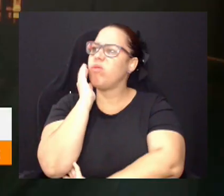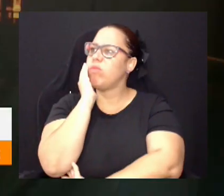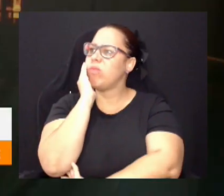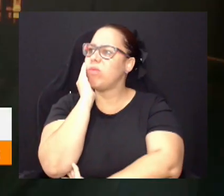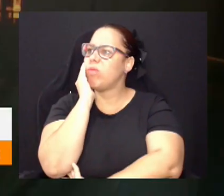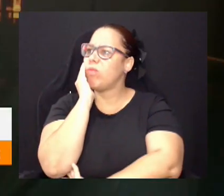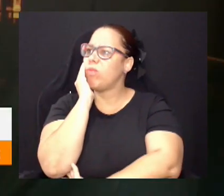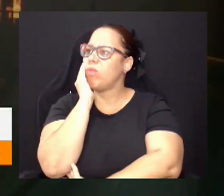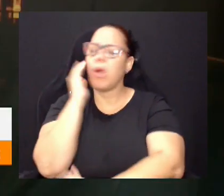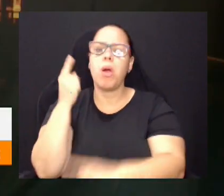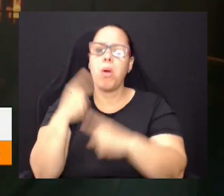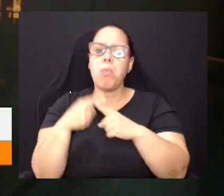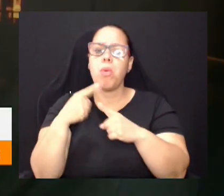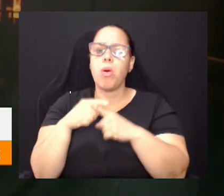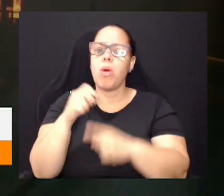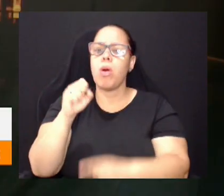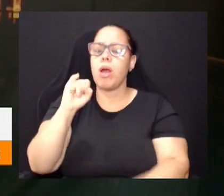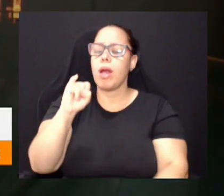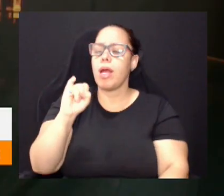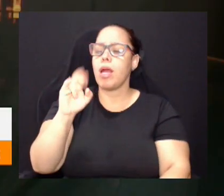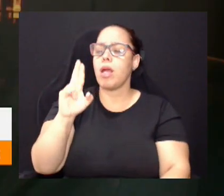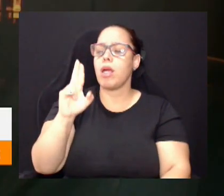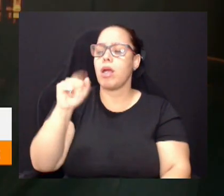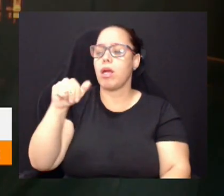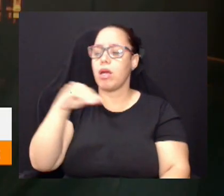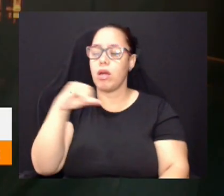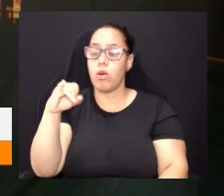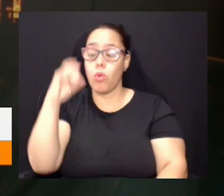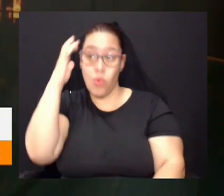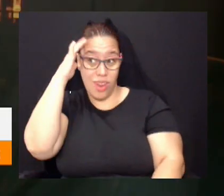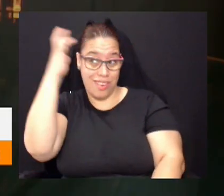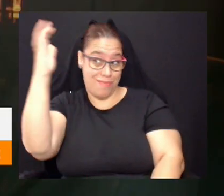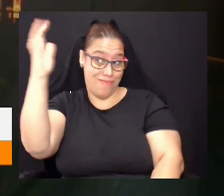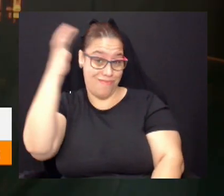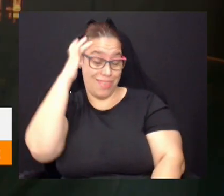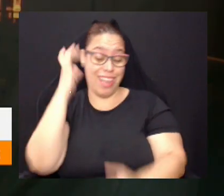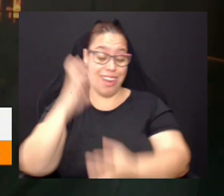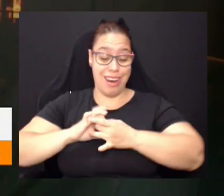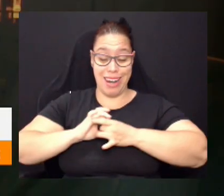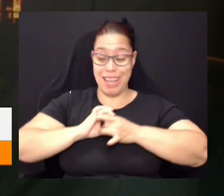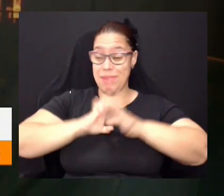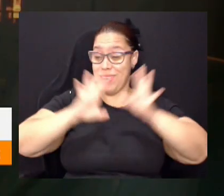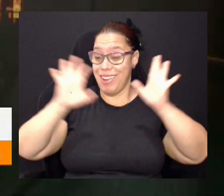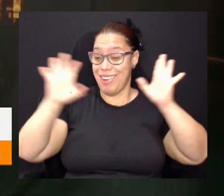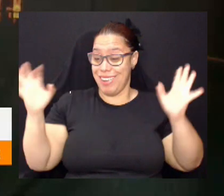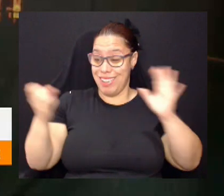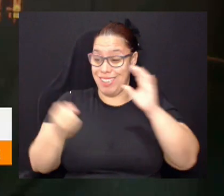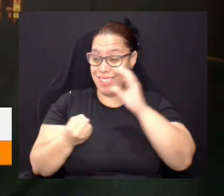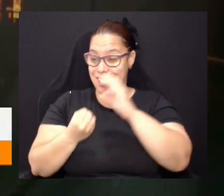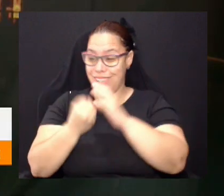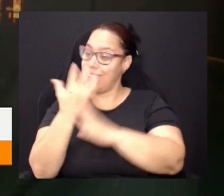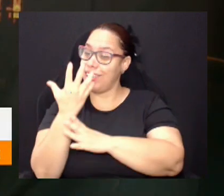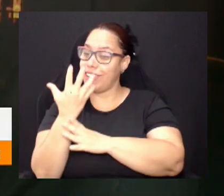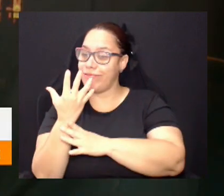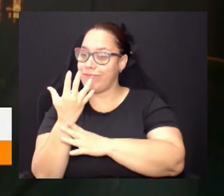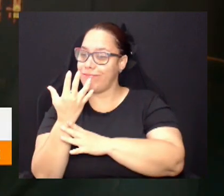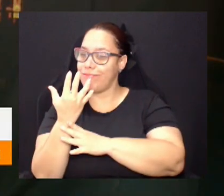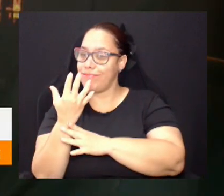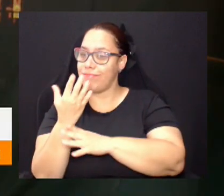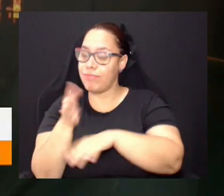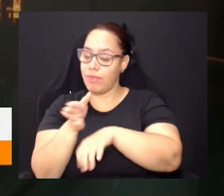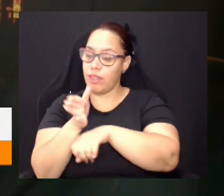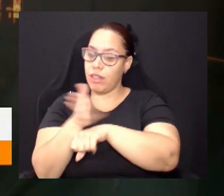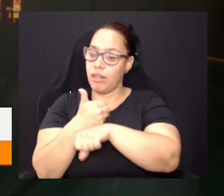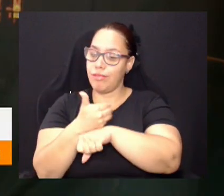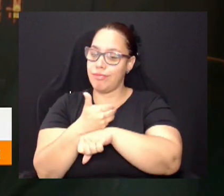Porque que a fantasia de liberdade surge antes mesmo